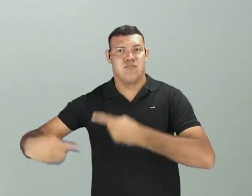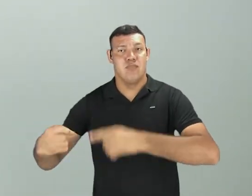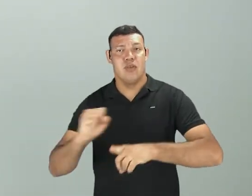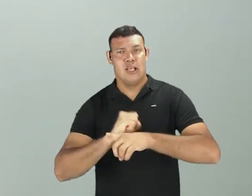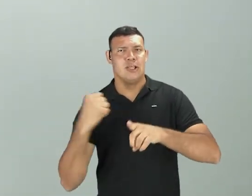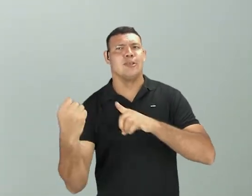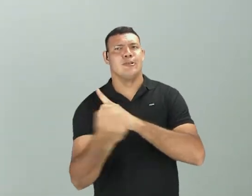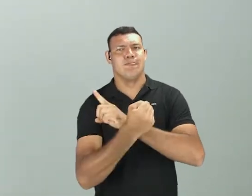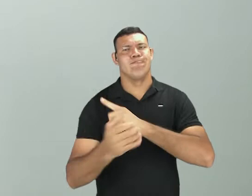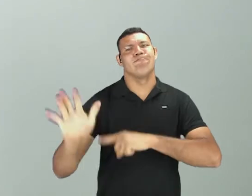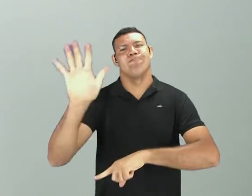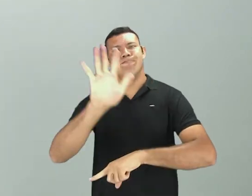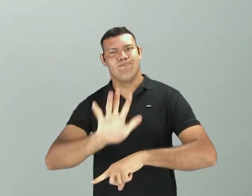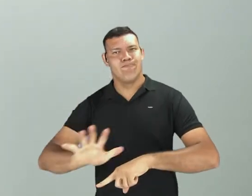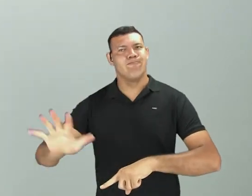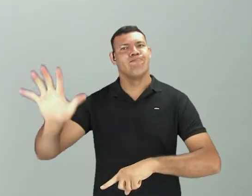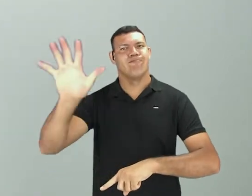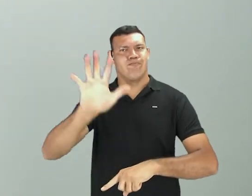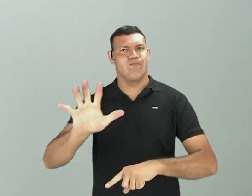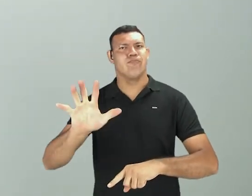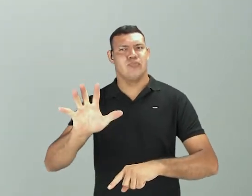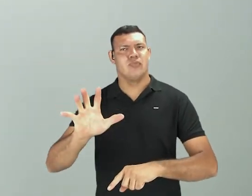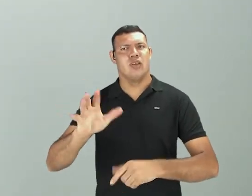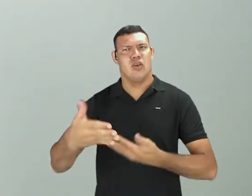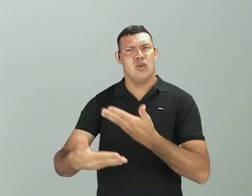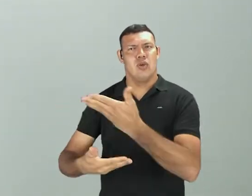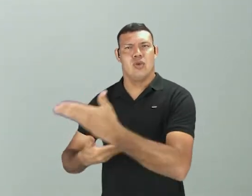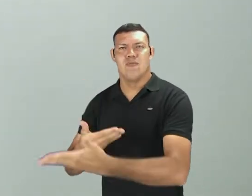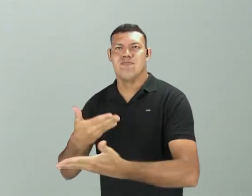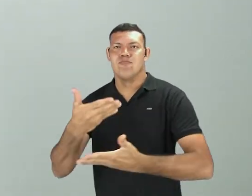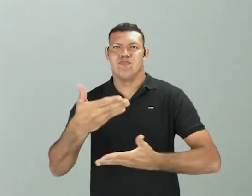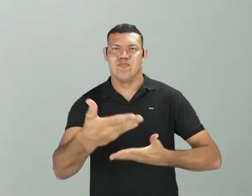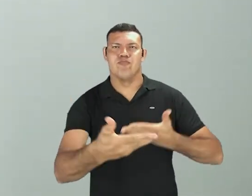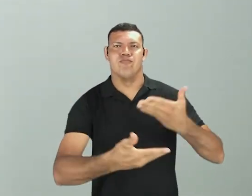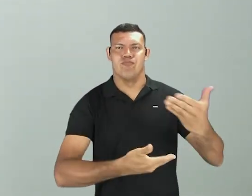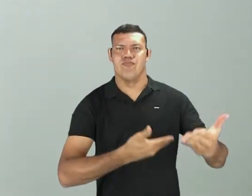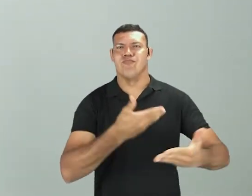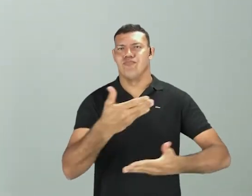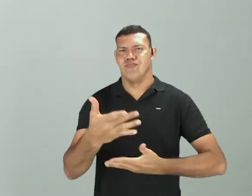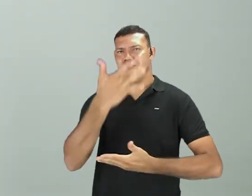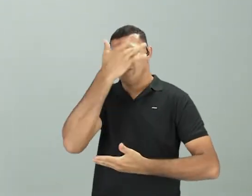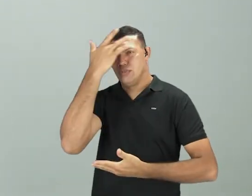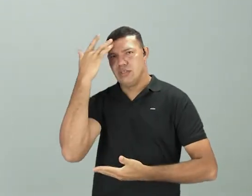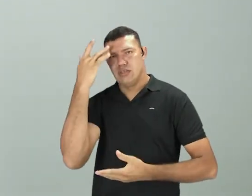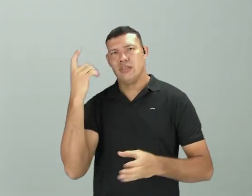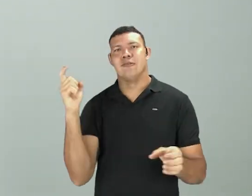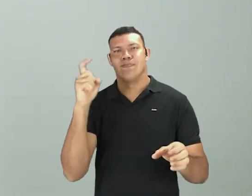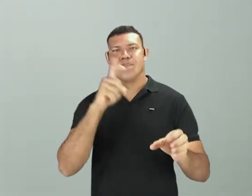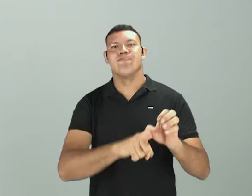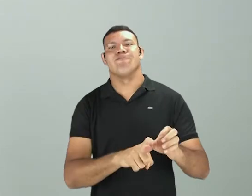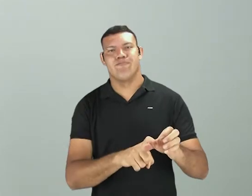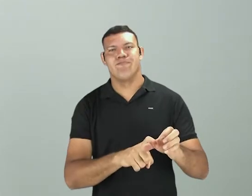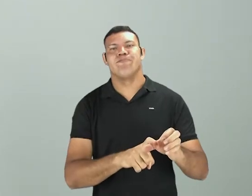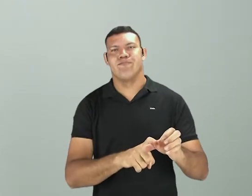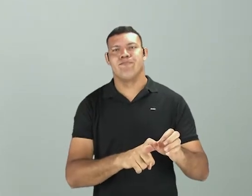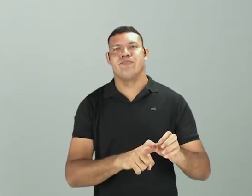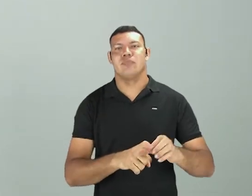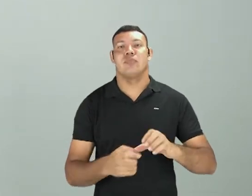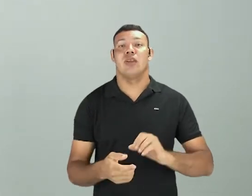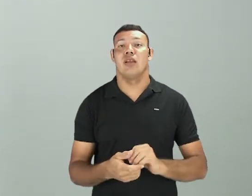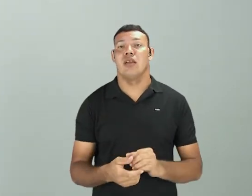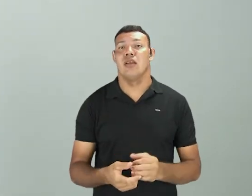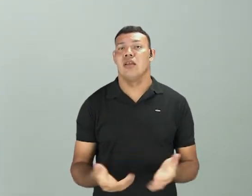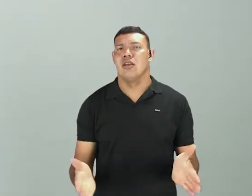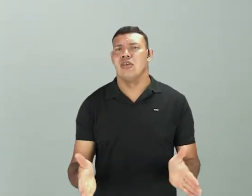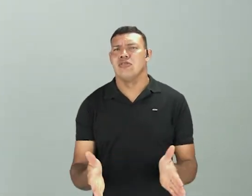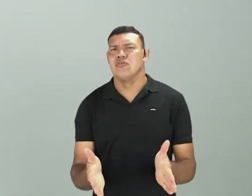na região. Eles viviam de trocas de favores, né, com as pessoas que dependiam deles aí. E esses